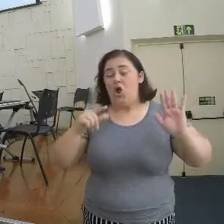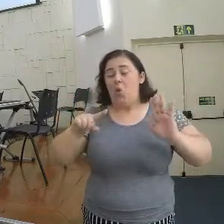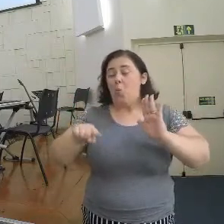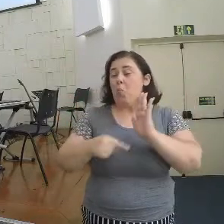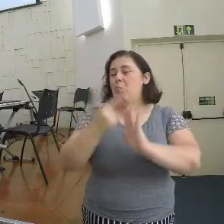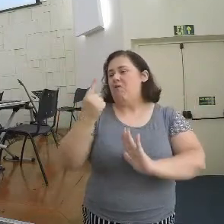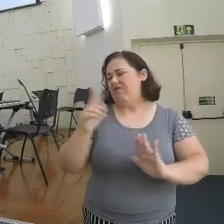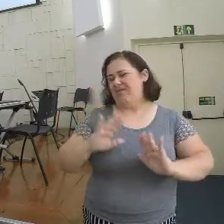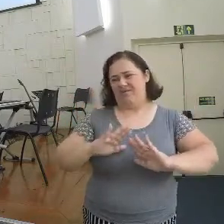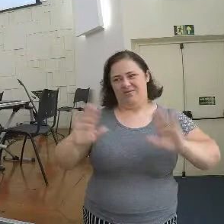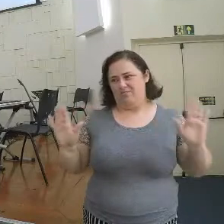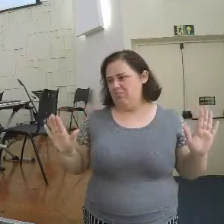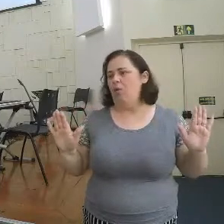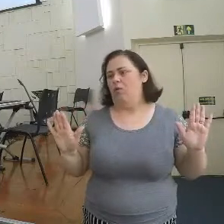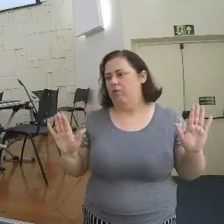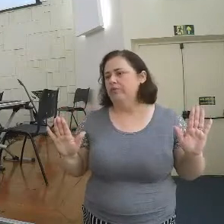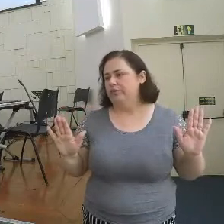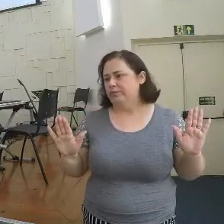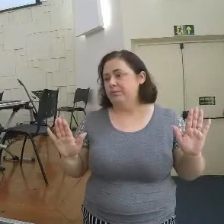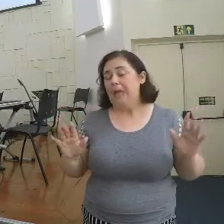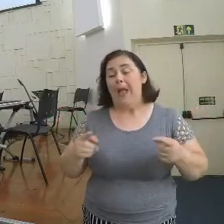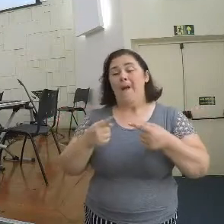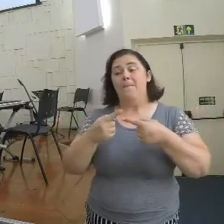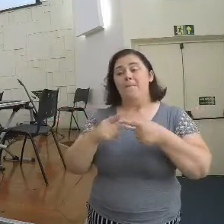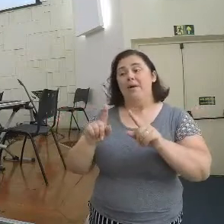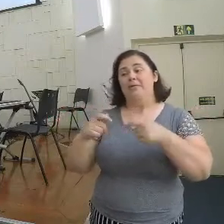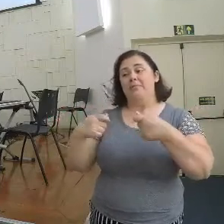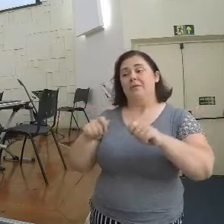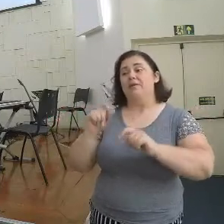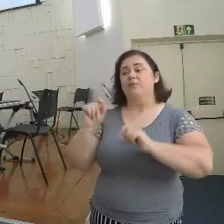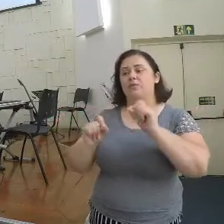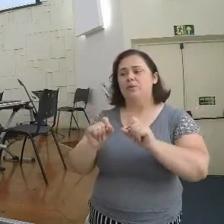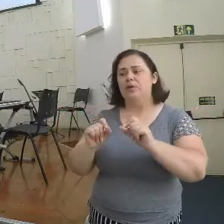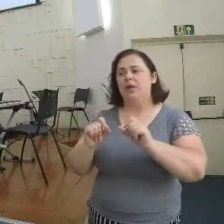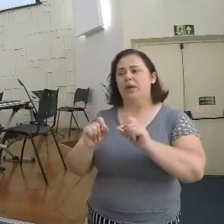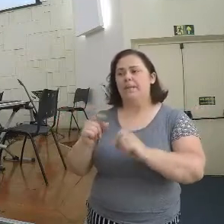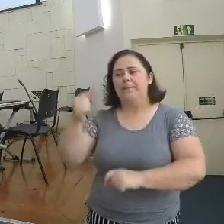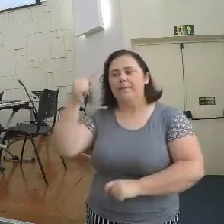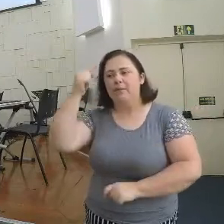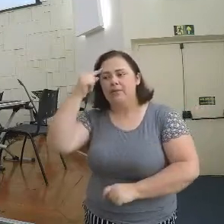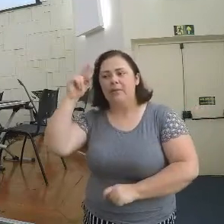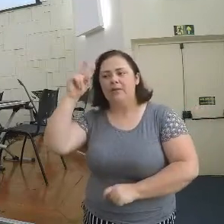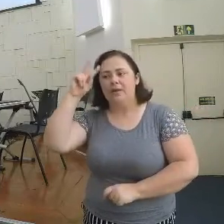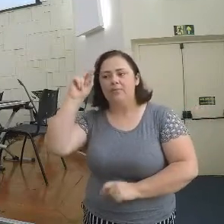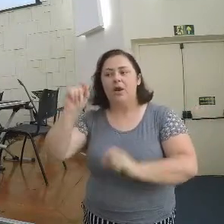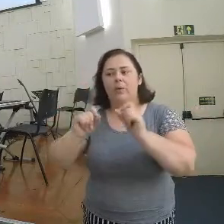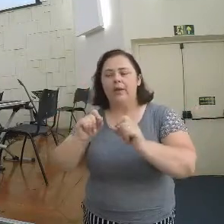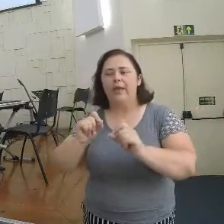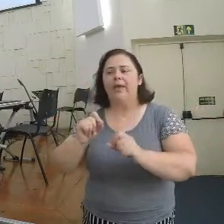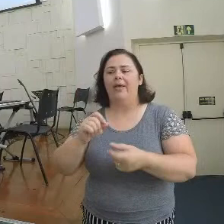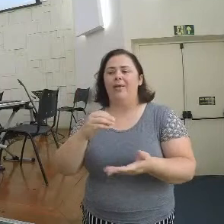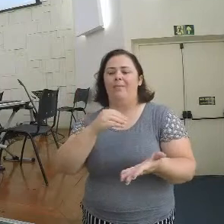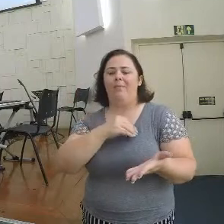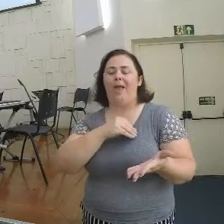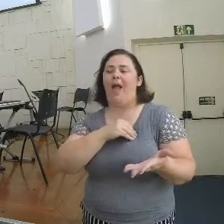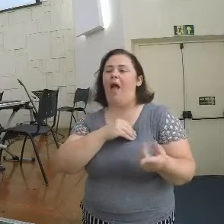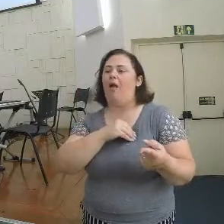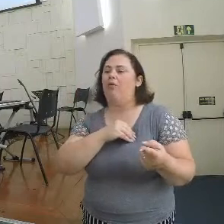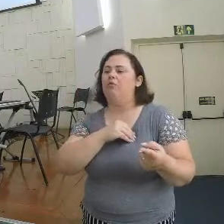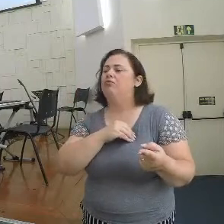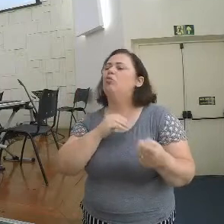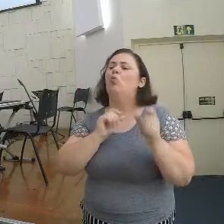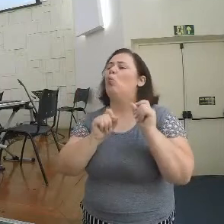sendo pecado praticar a idolatria. Continua sendo pecado cobiçar a esposa do seu